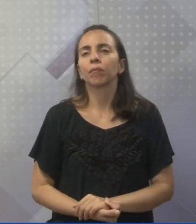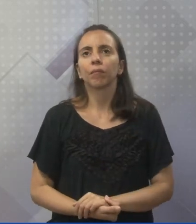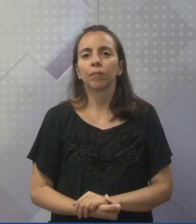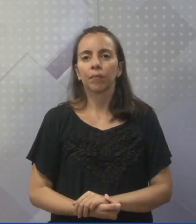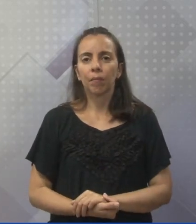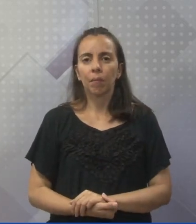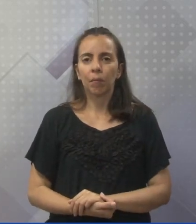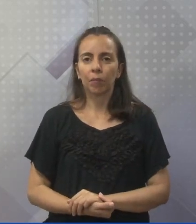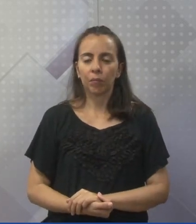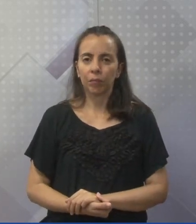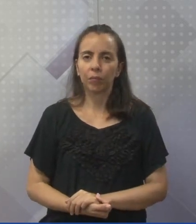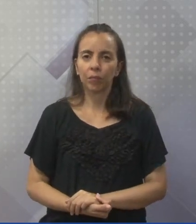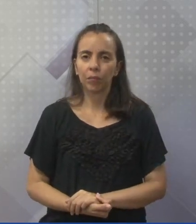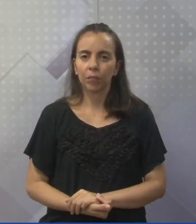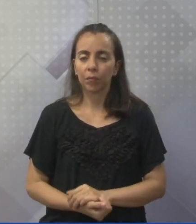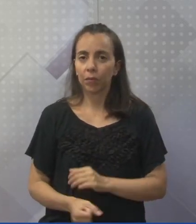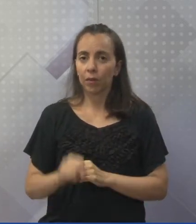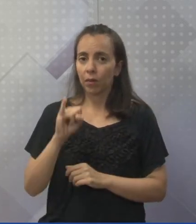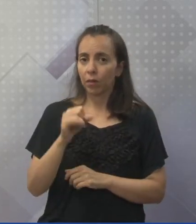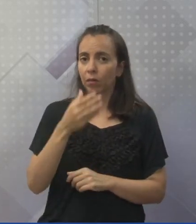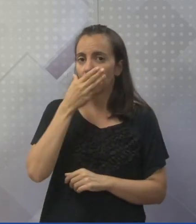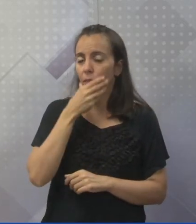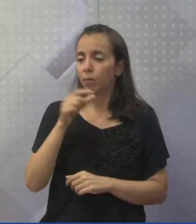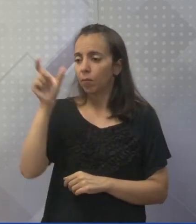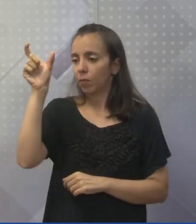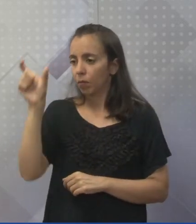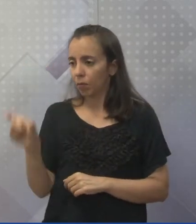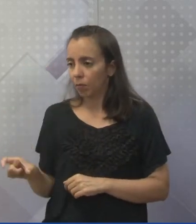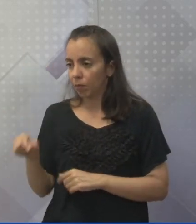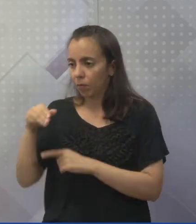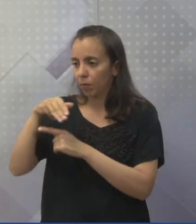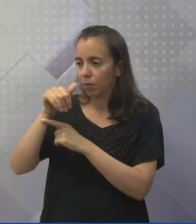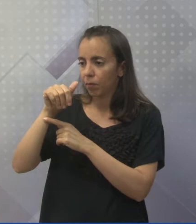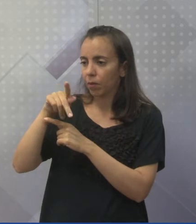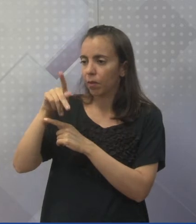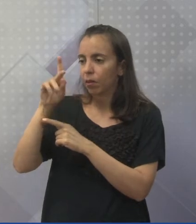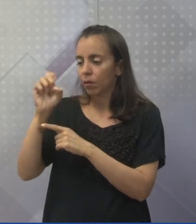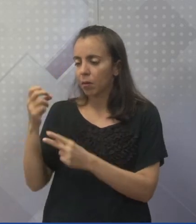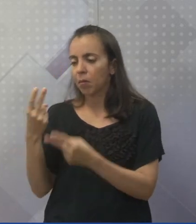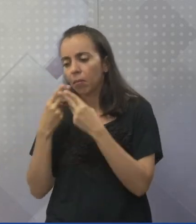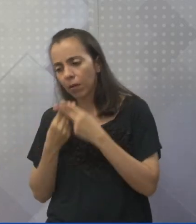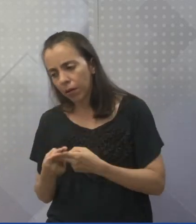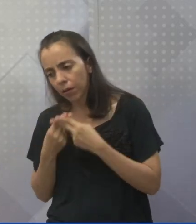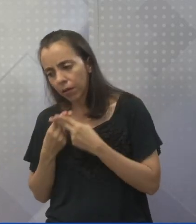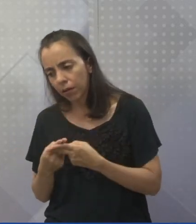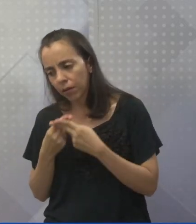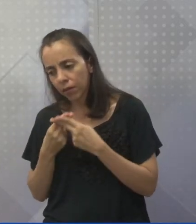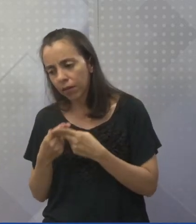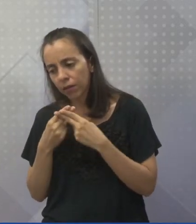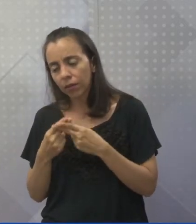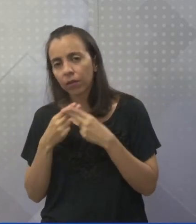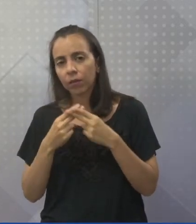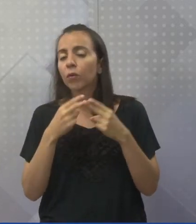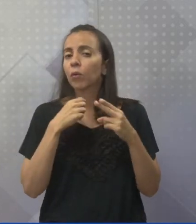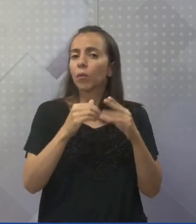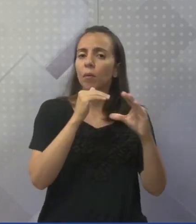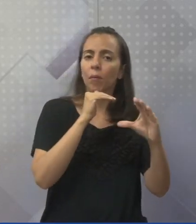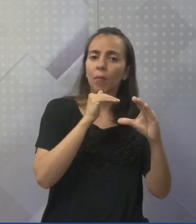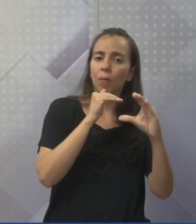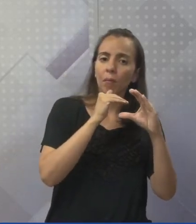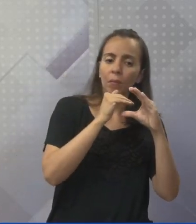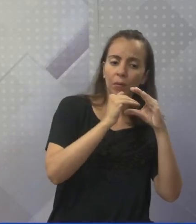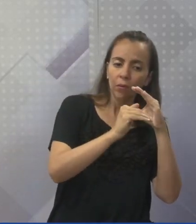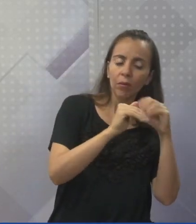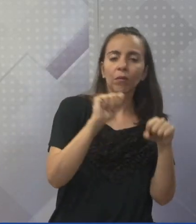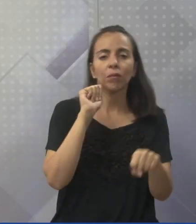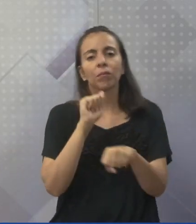subway. Se Mike fosse paciente, ele esperaria um pouco mais pelo metrô. If